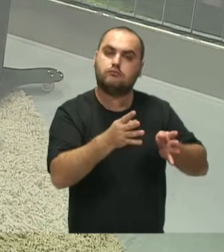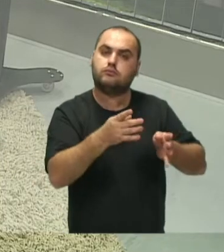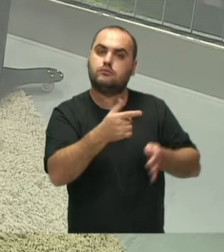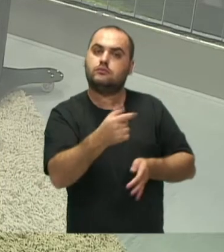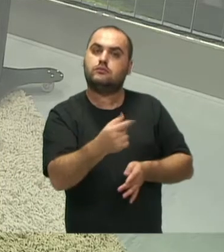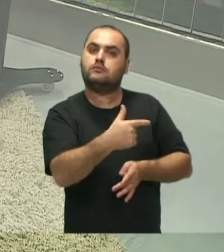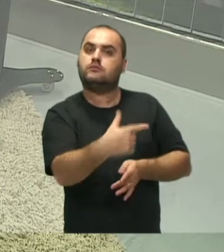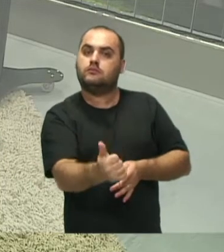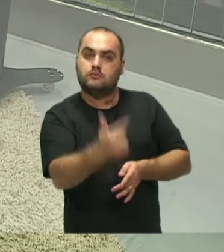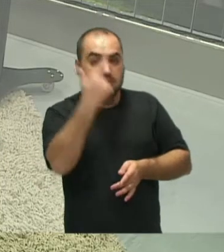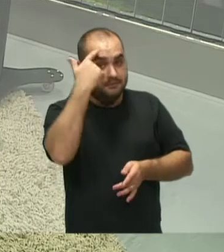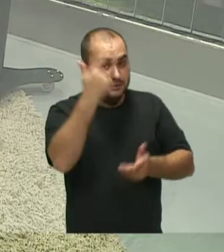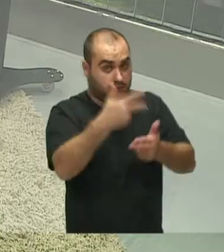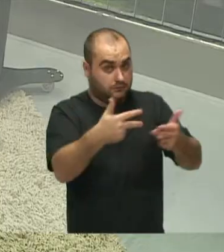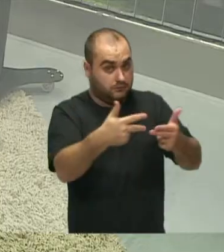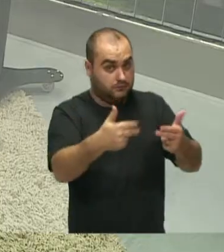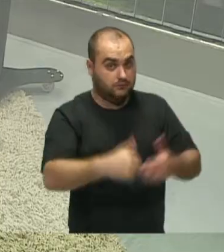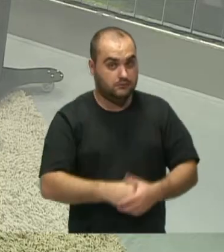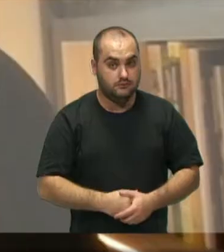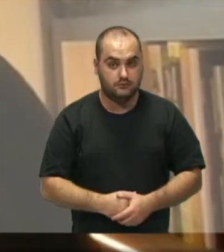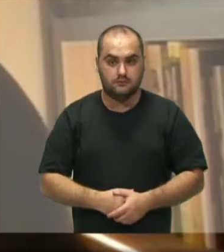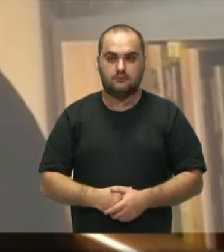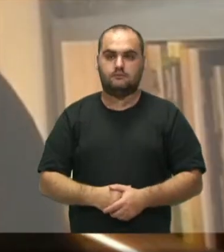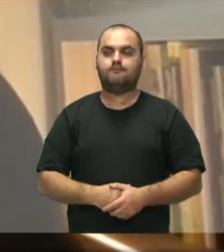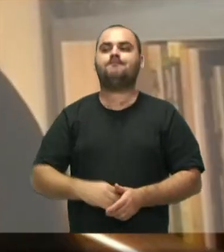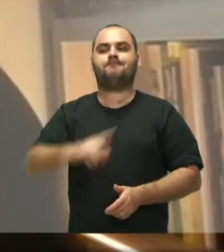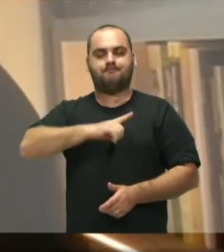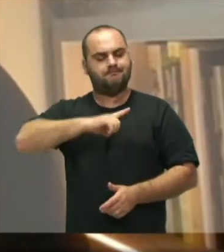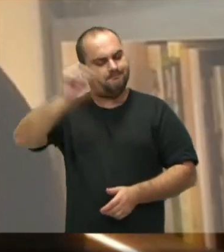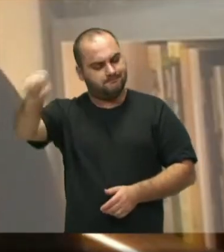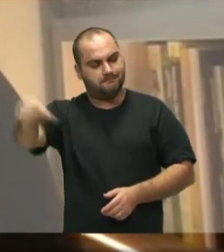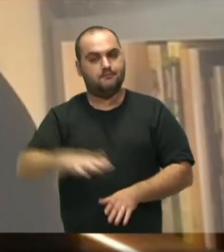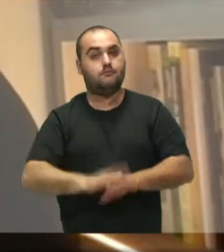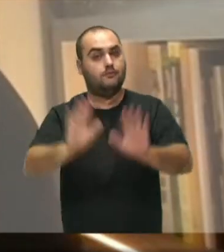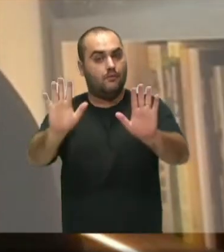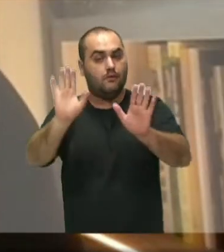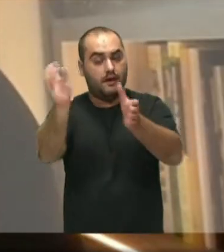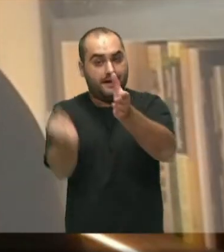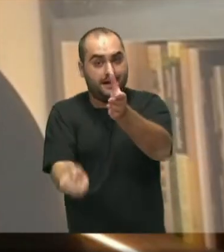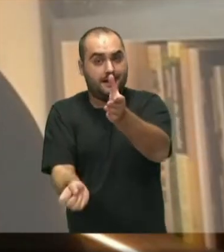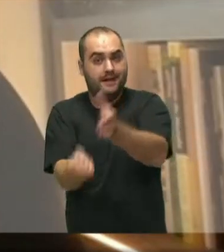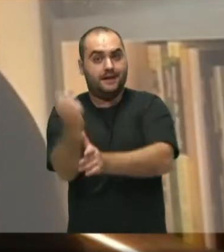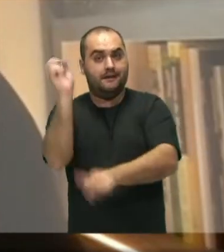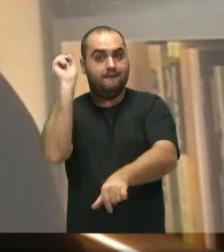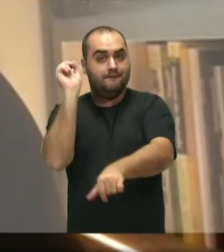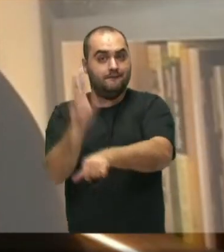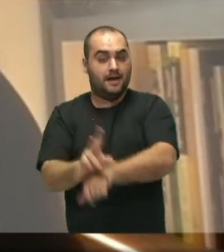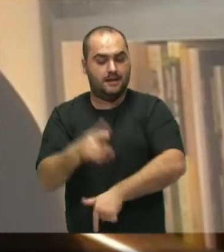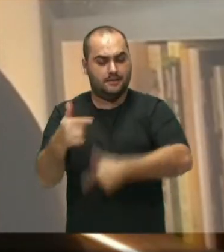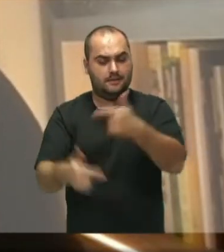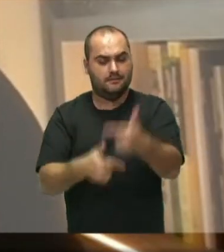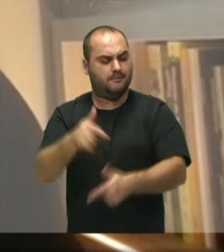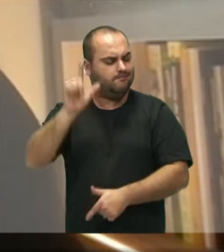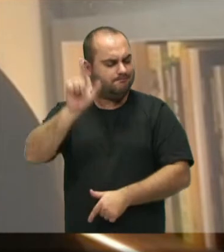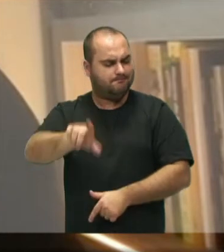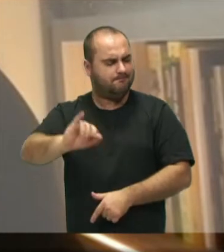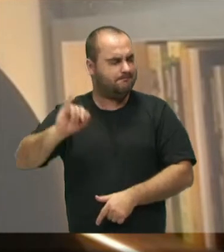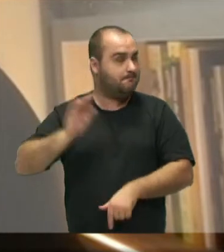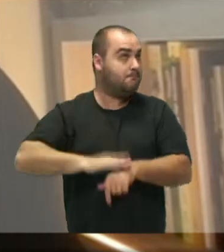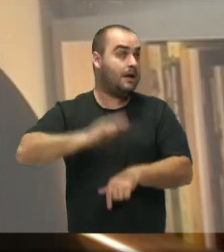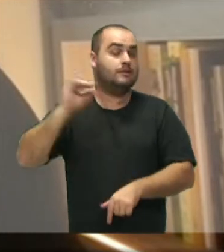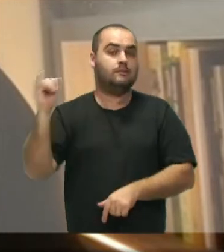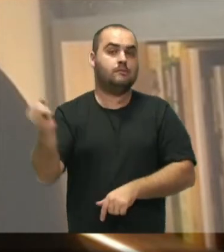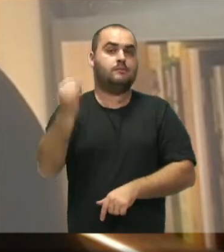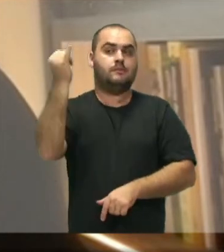2021 pensa em algo nesse sentido temos ser a geração de emprego é uma das coisas mais importantes Margarete que nós temos a